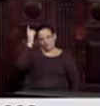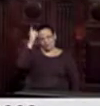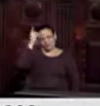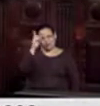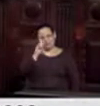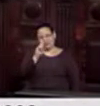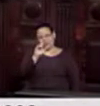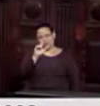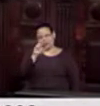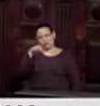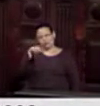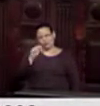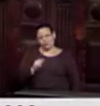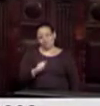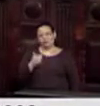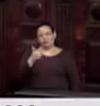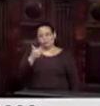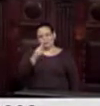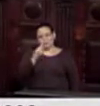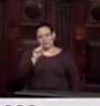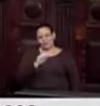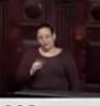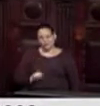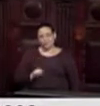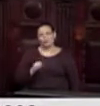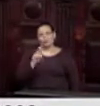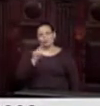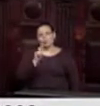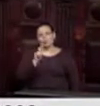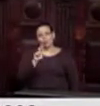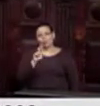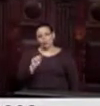duas vezes Lula, duas vezes Dilma.